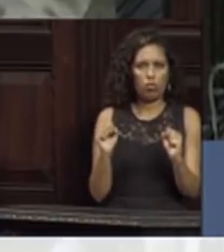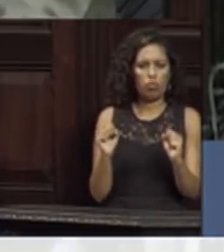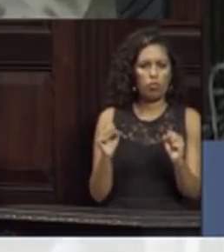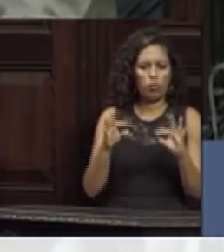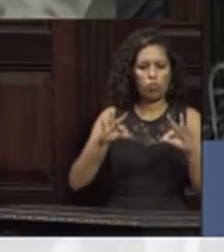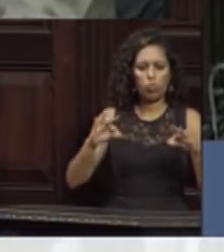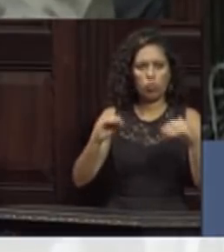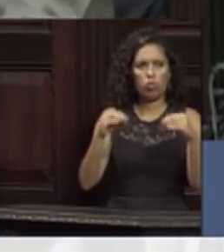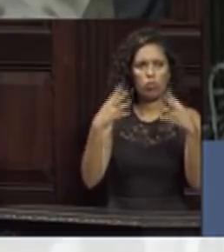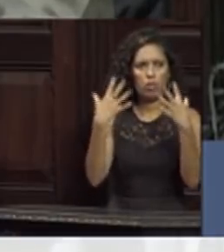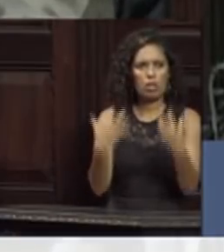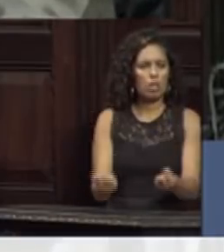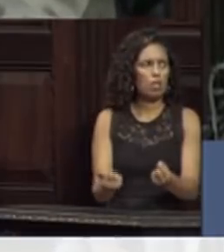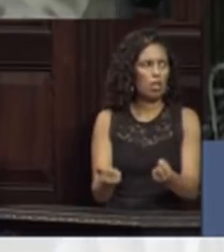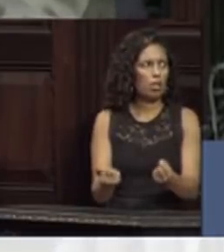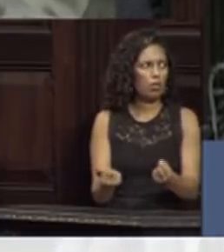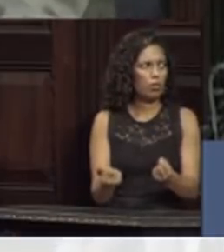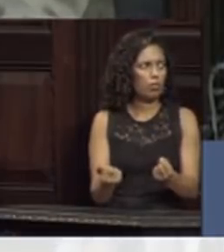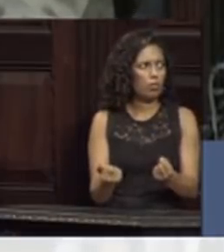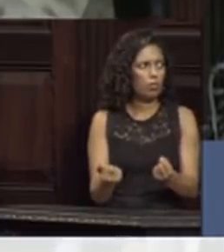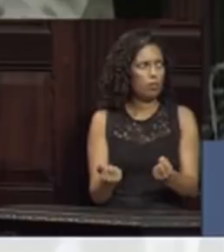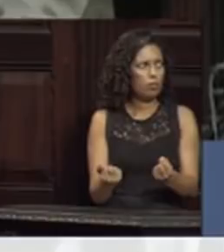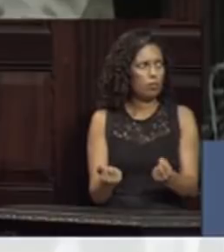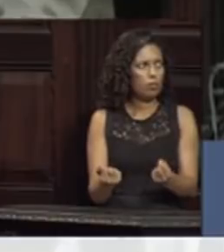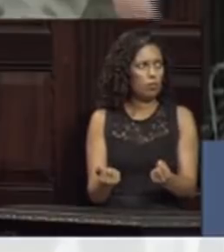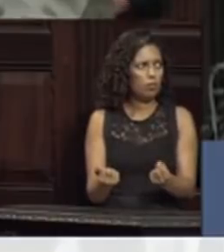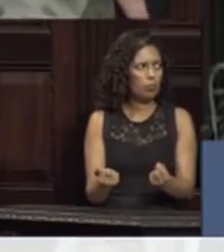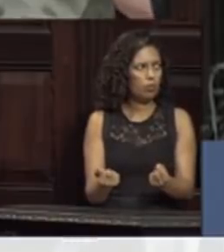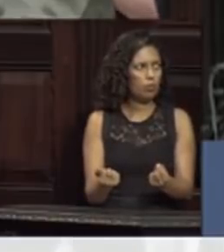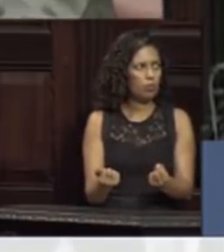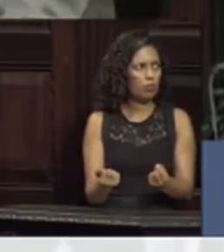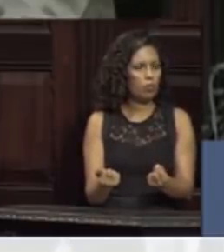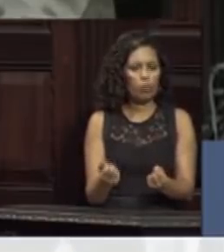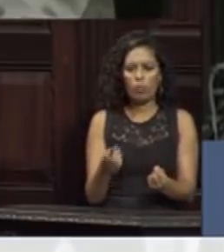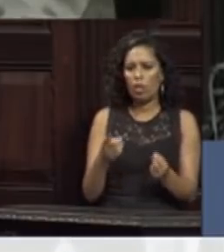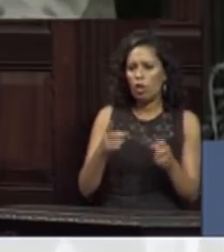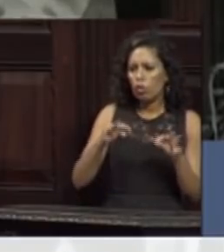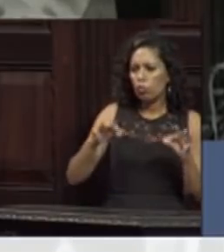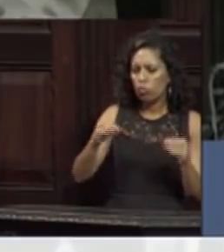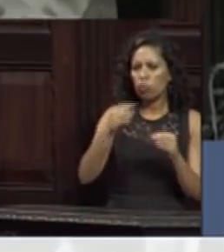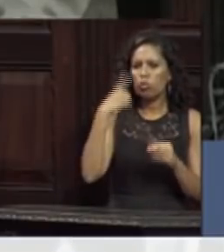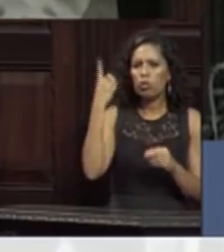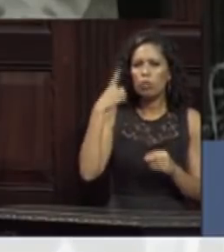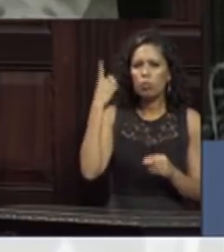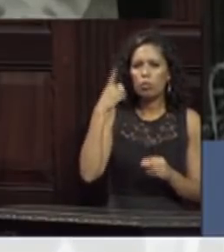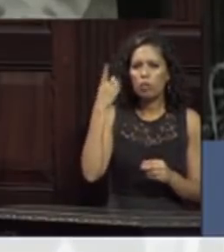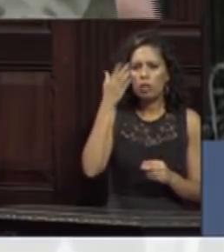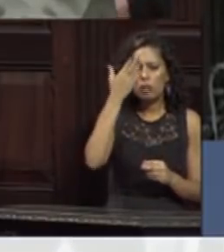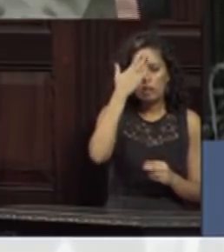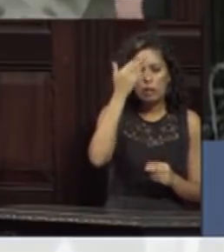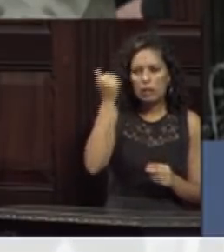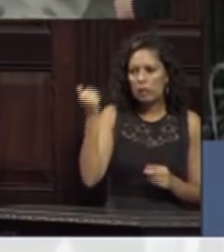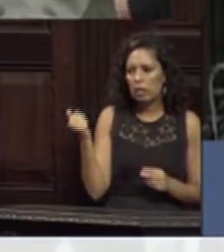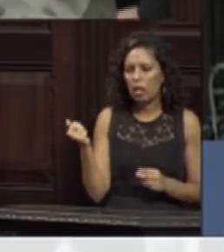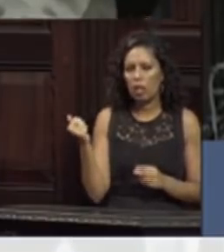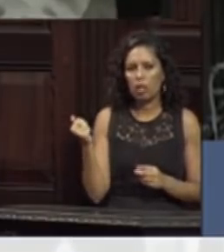O que nós estamos encaminhando? Nem todos os deputados aqui estão por